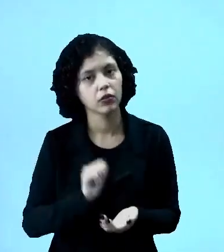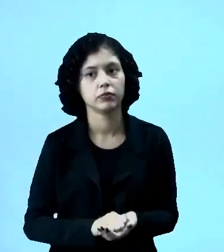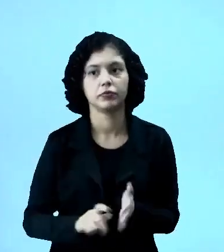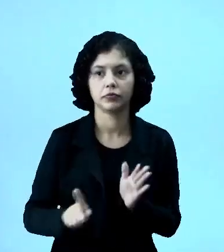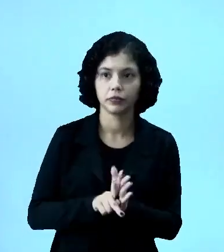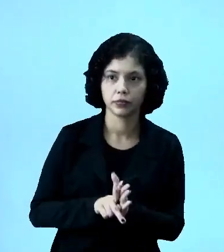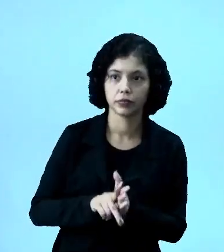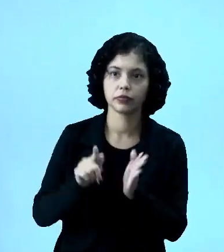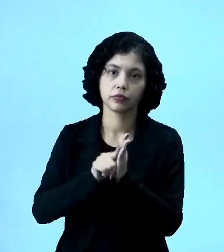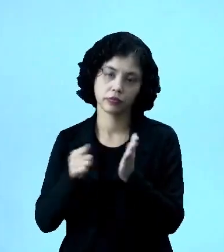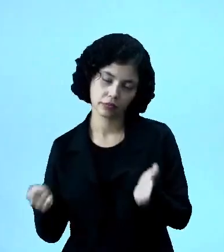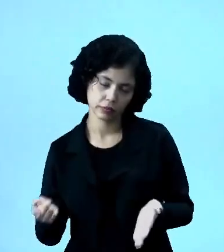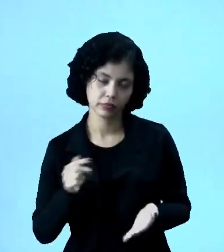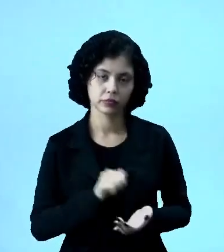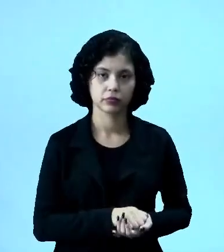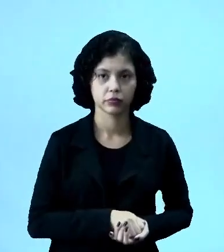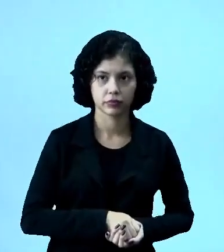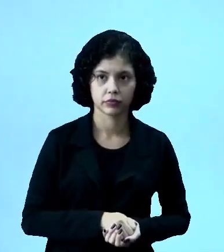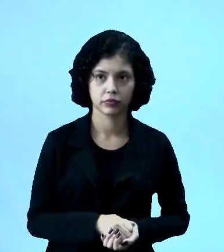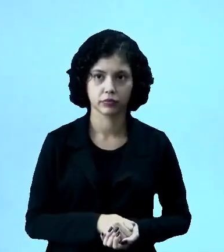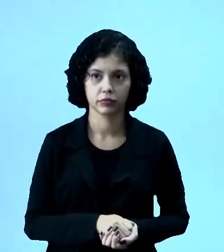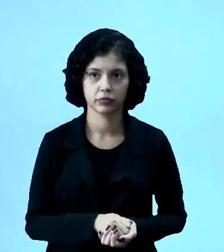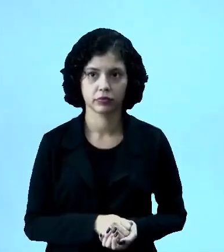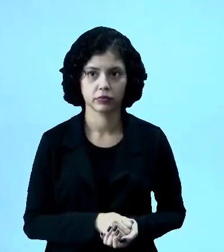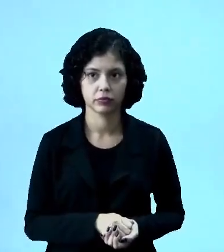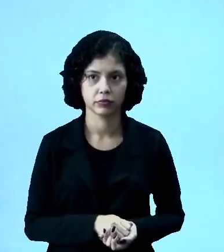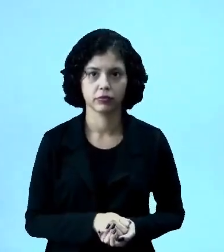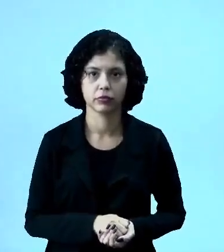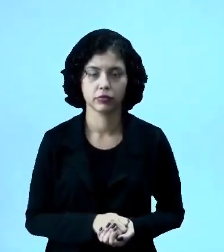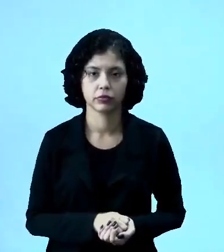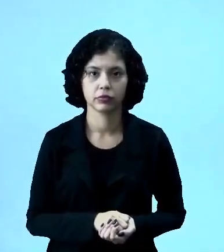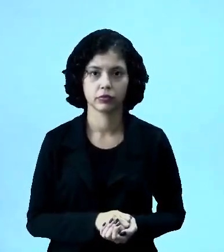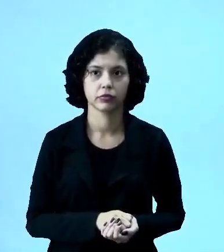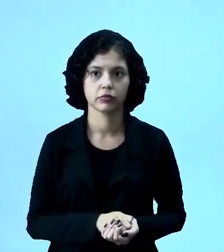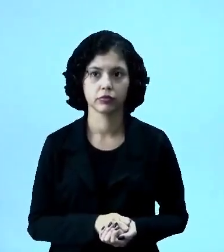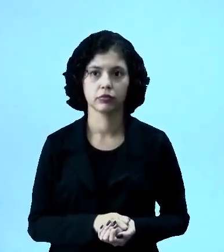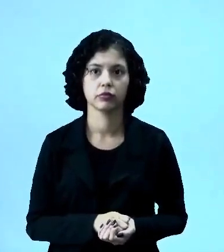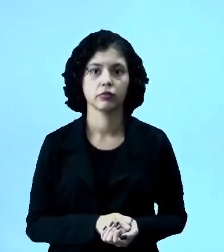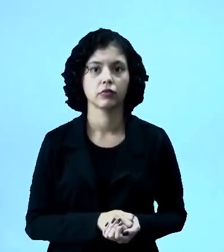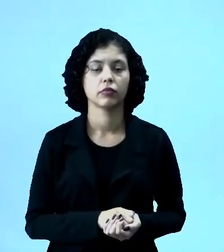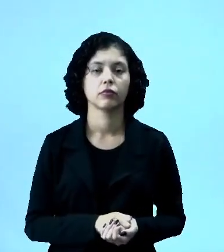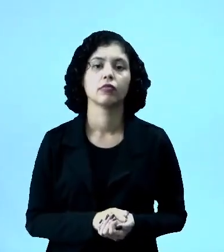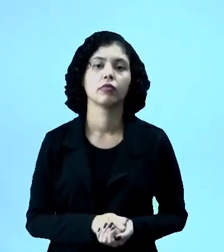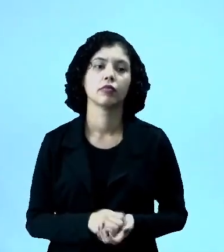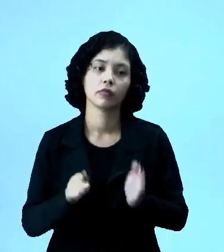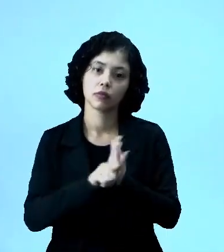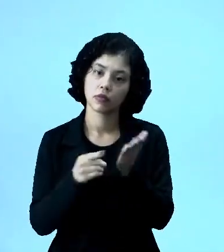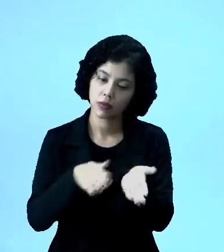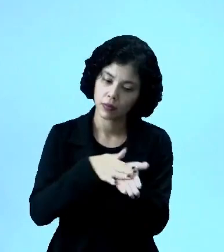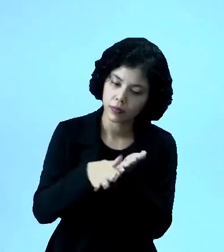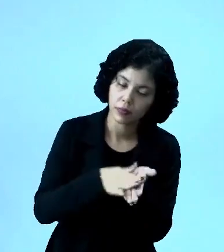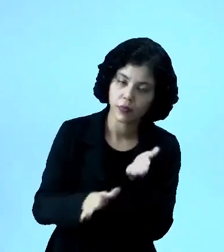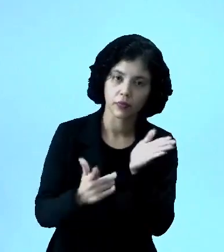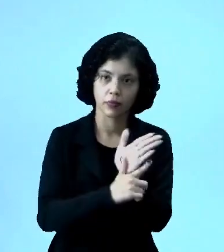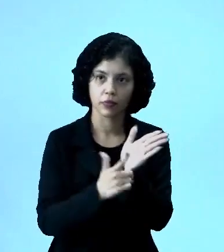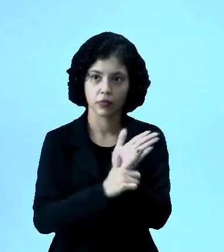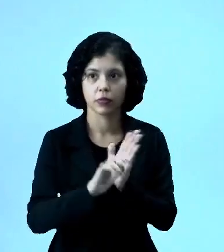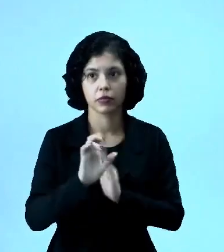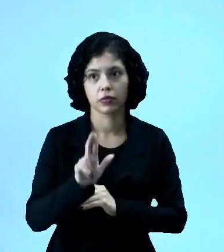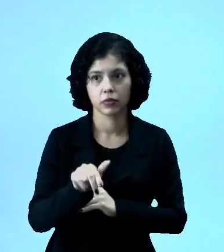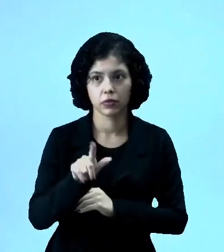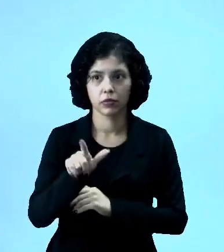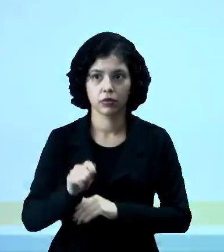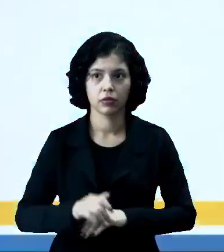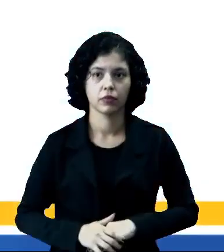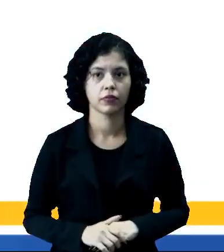do jornal, né, é que são os emissores, tá? E o jornal impresso, que é o papel, é o canal,